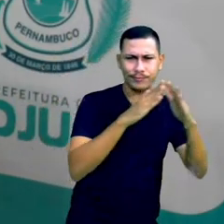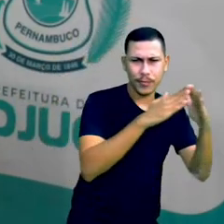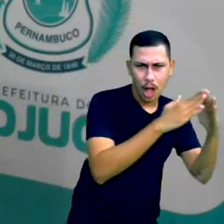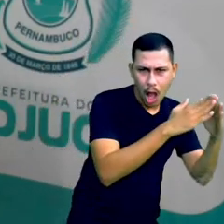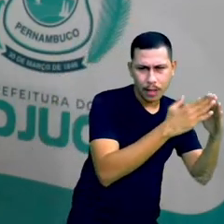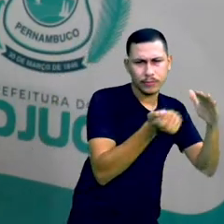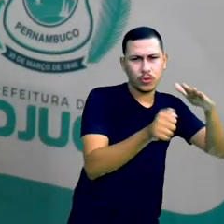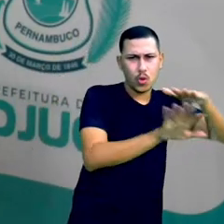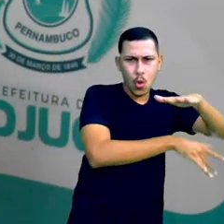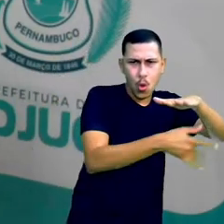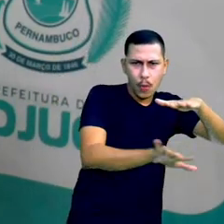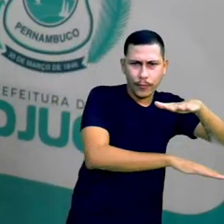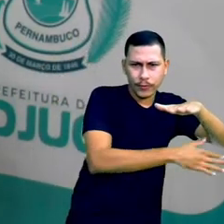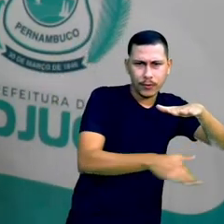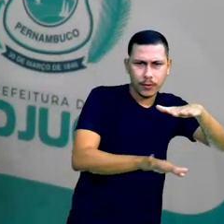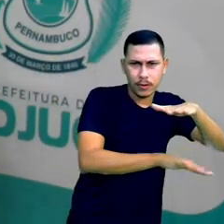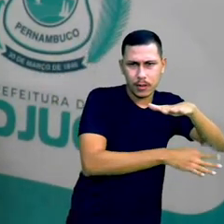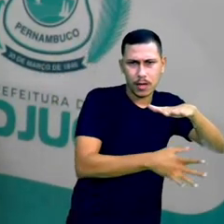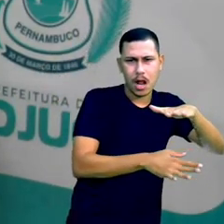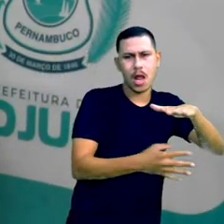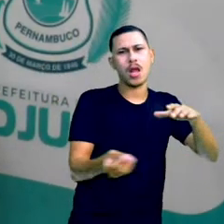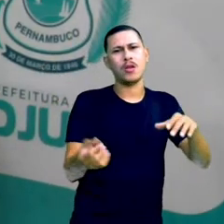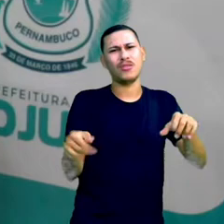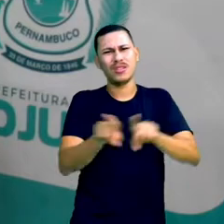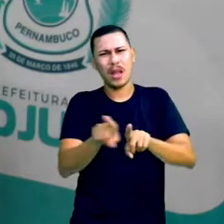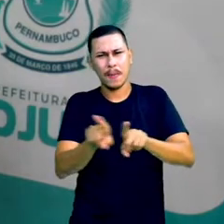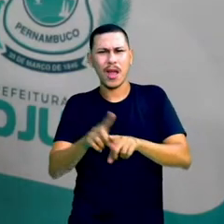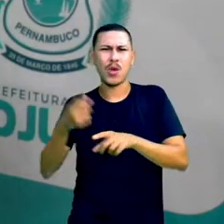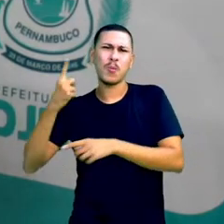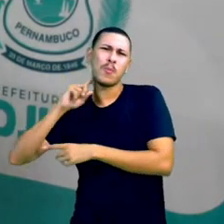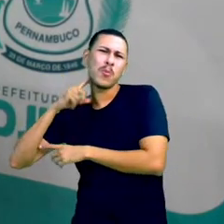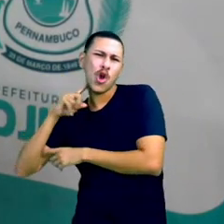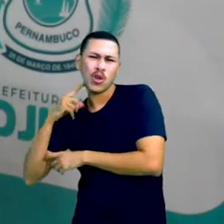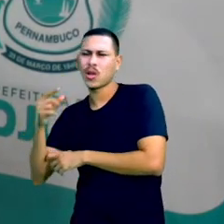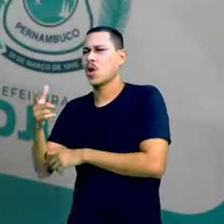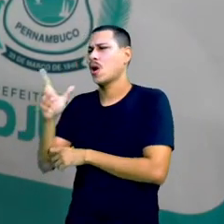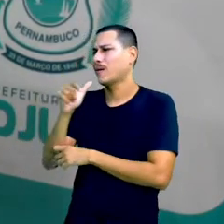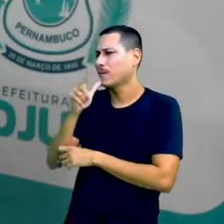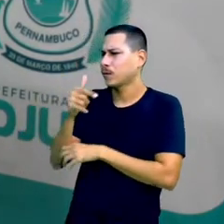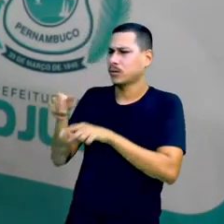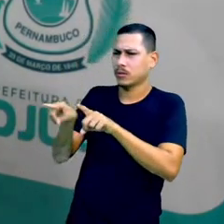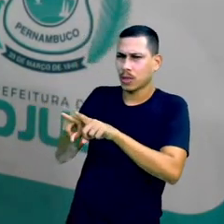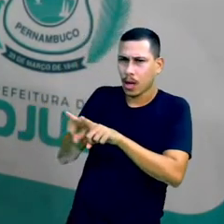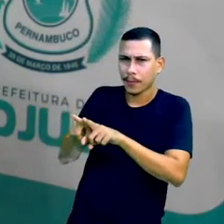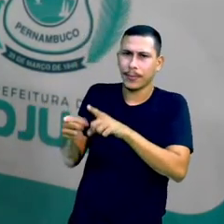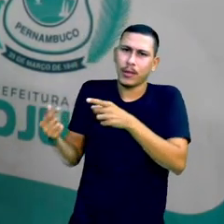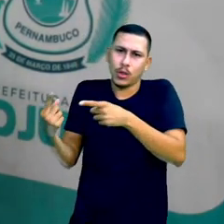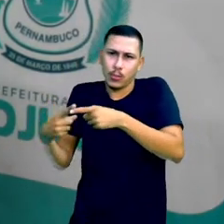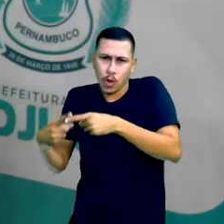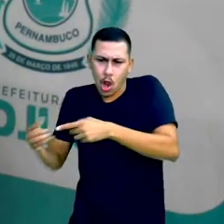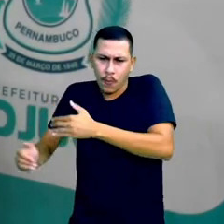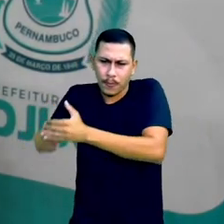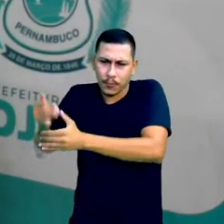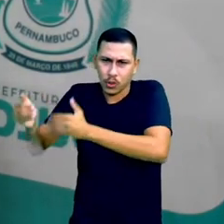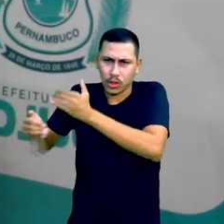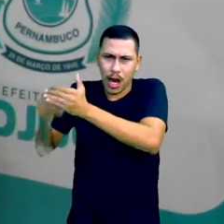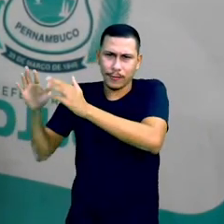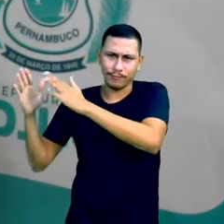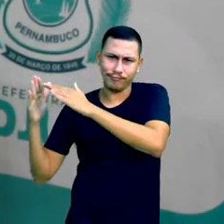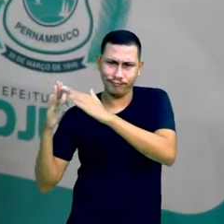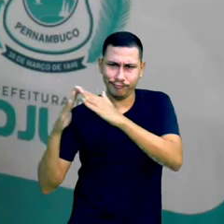principalmente do Pantanal, né? A poluição das águas também por conta desse processo de